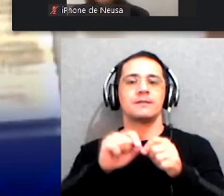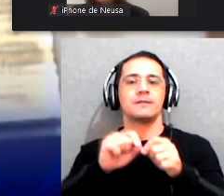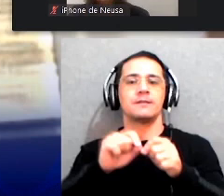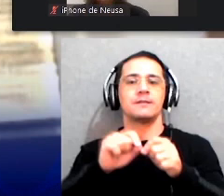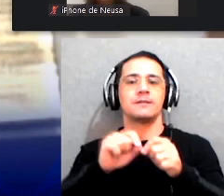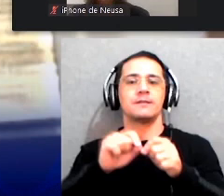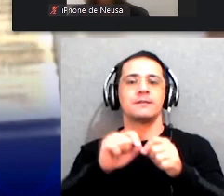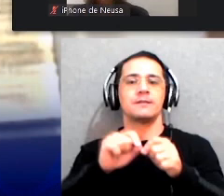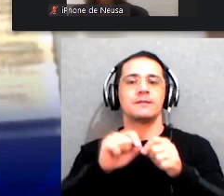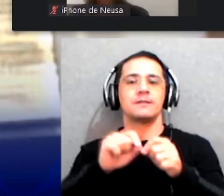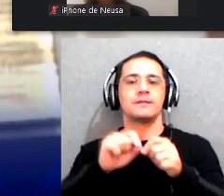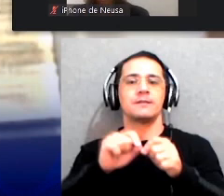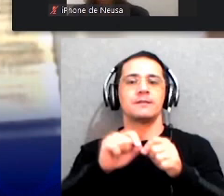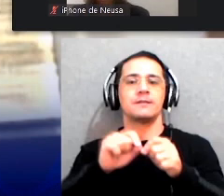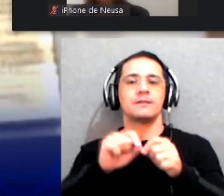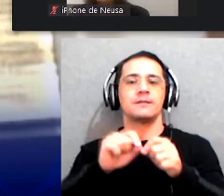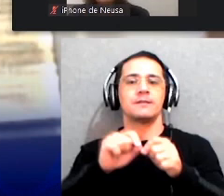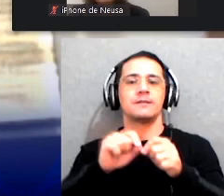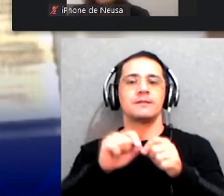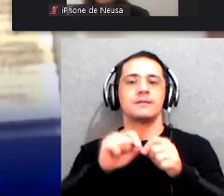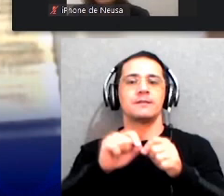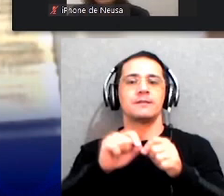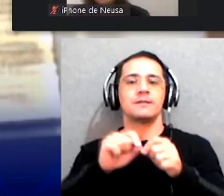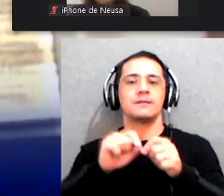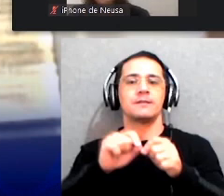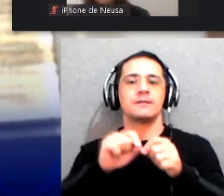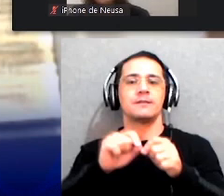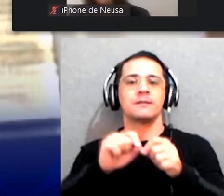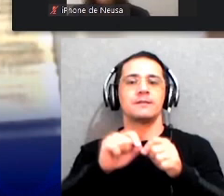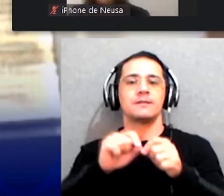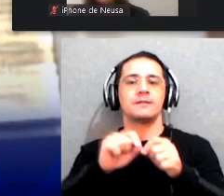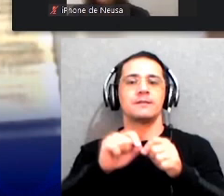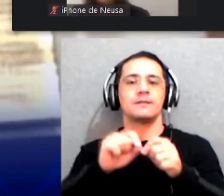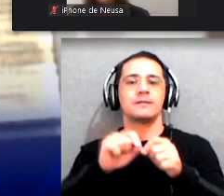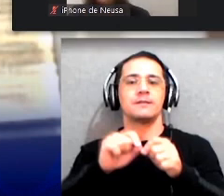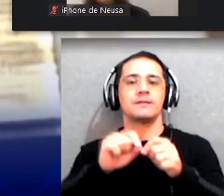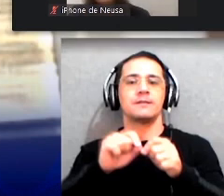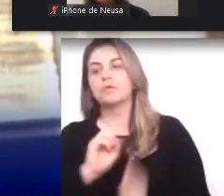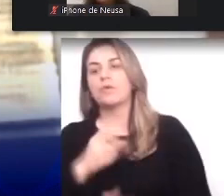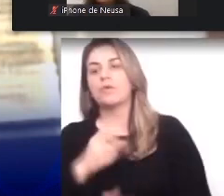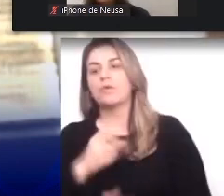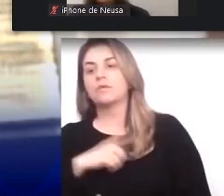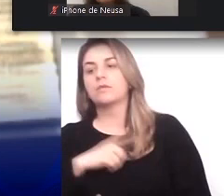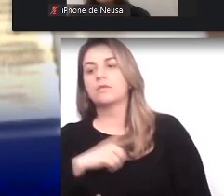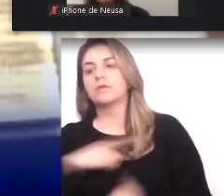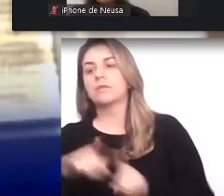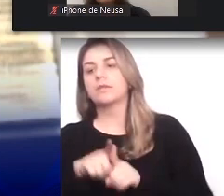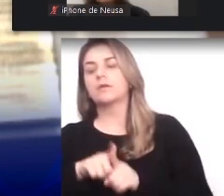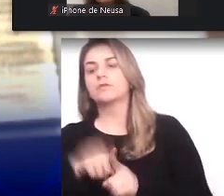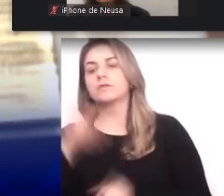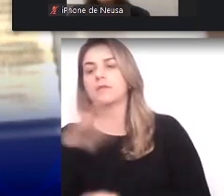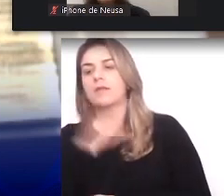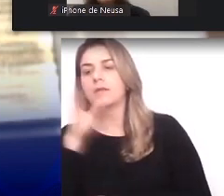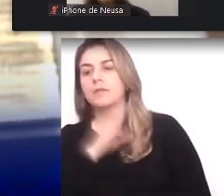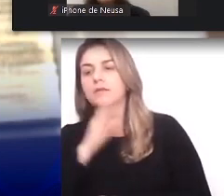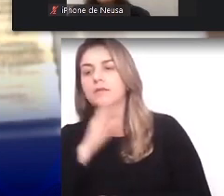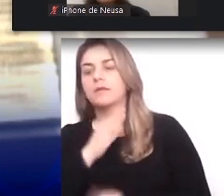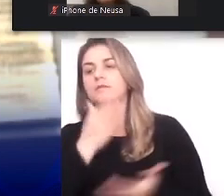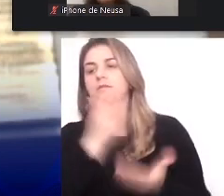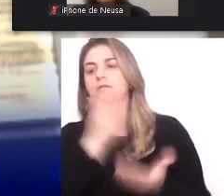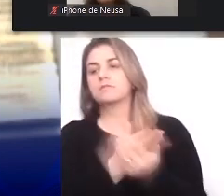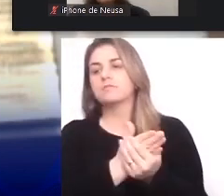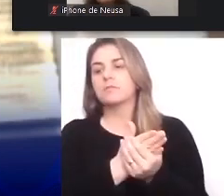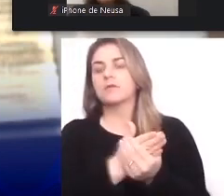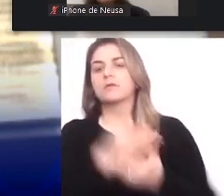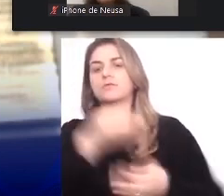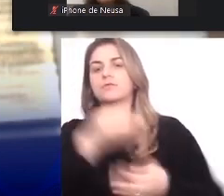através de outros meios que possam, de alguma forma, acelerar julgamentos e pensar nesses